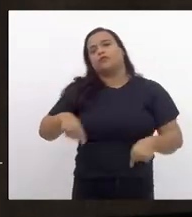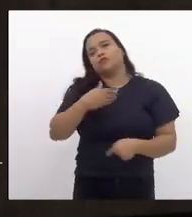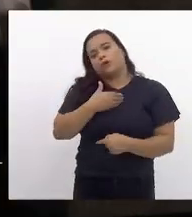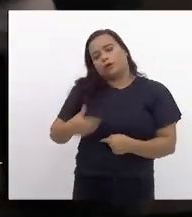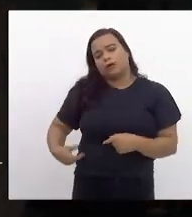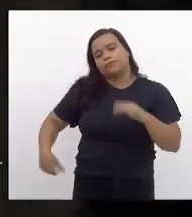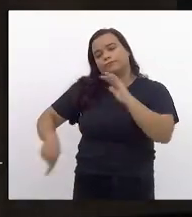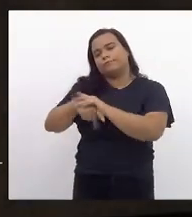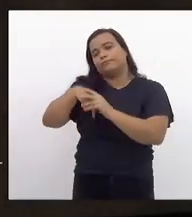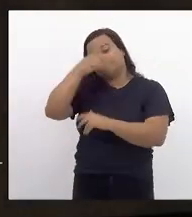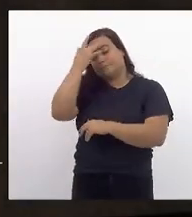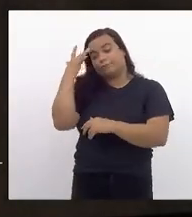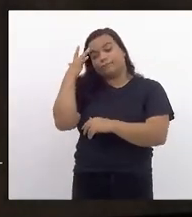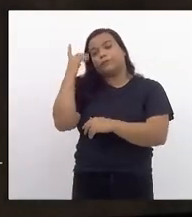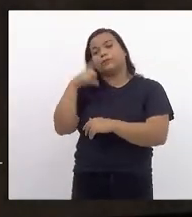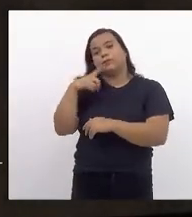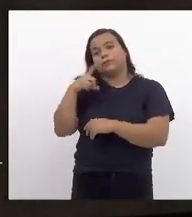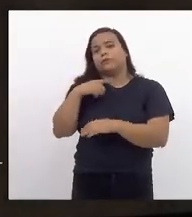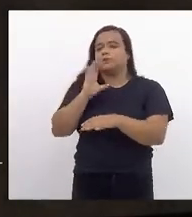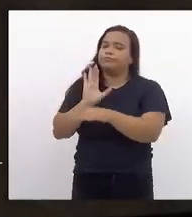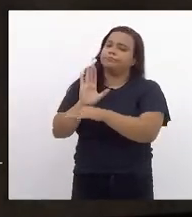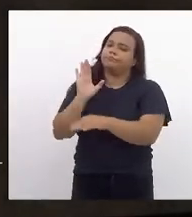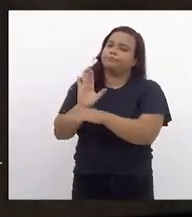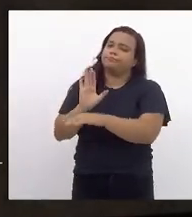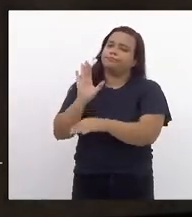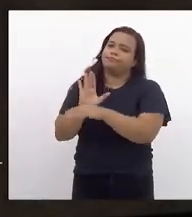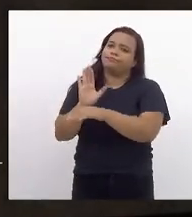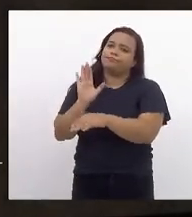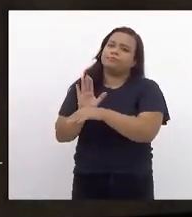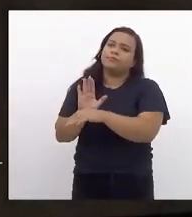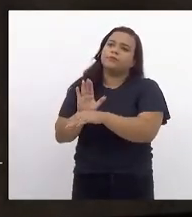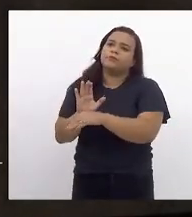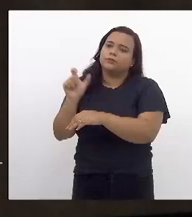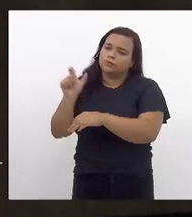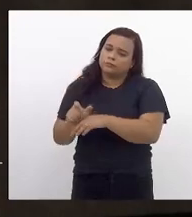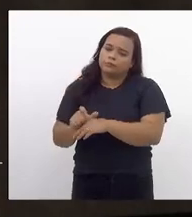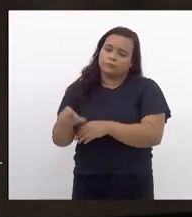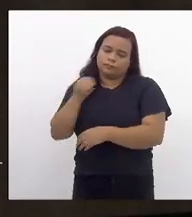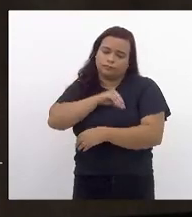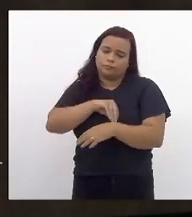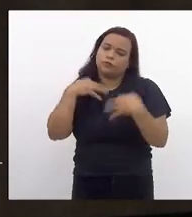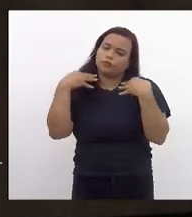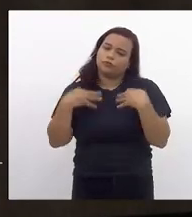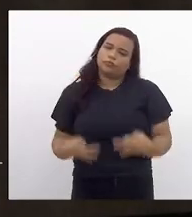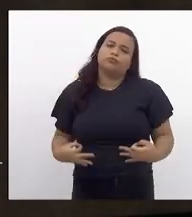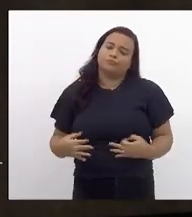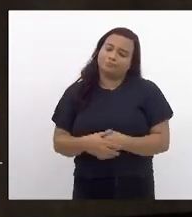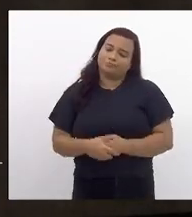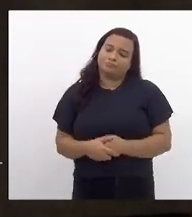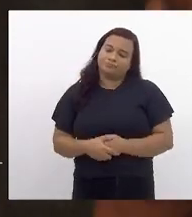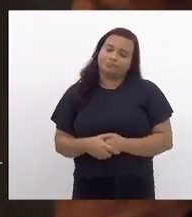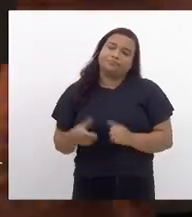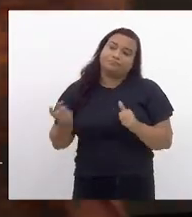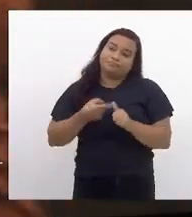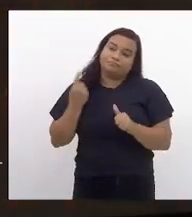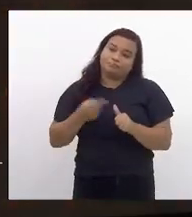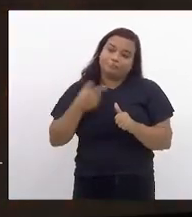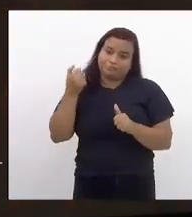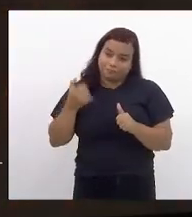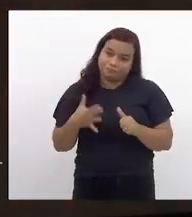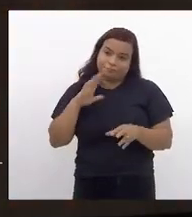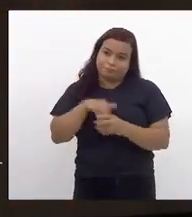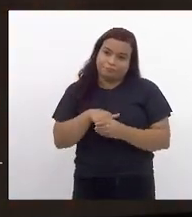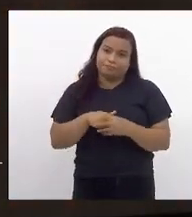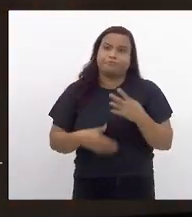público qualificado e justamente remunerado. Então, essa é a primeira declaração de